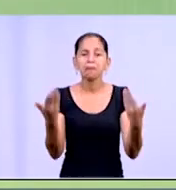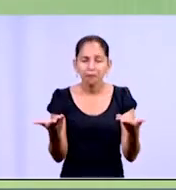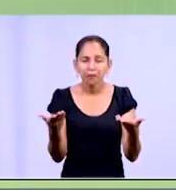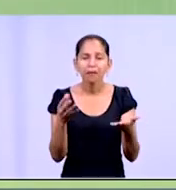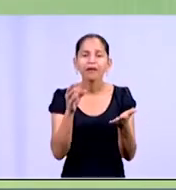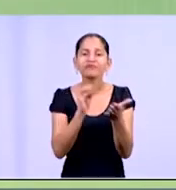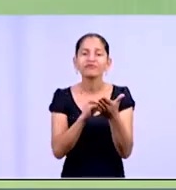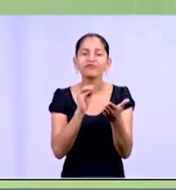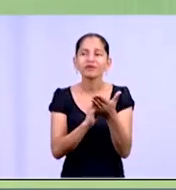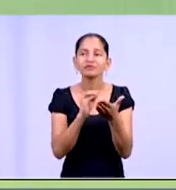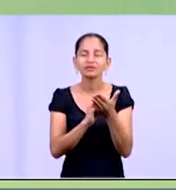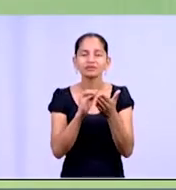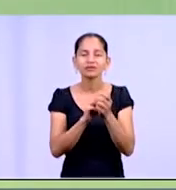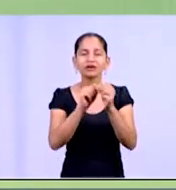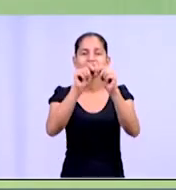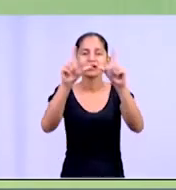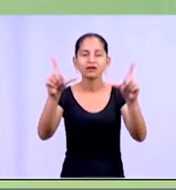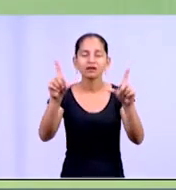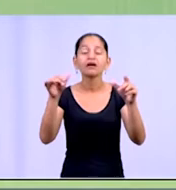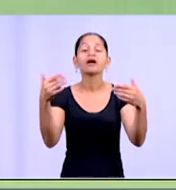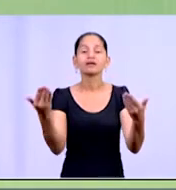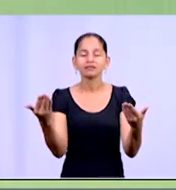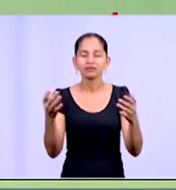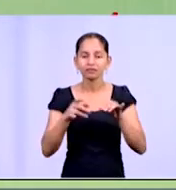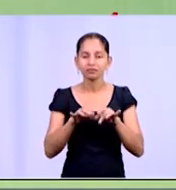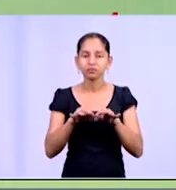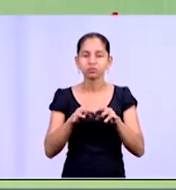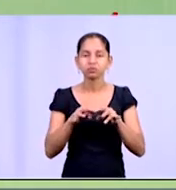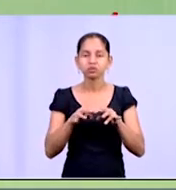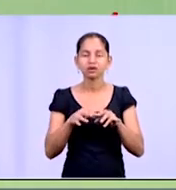monitor? Cadê o tecladozinho?